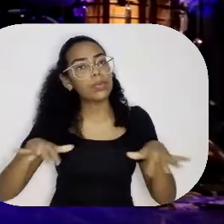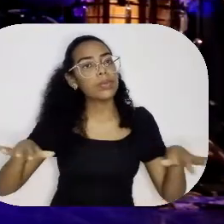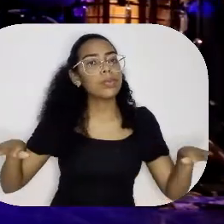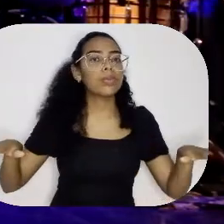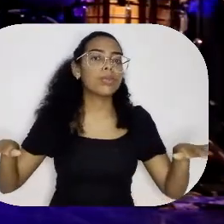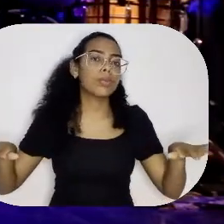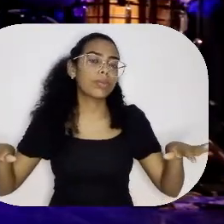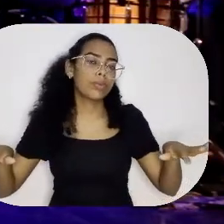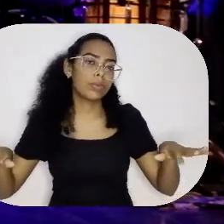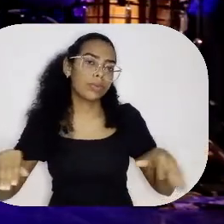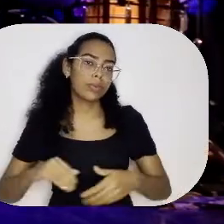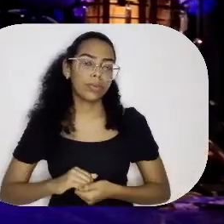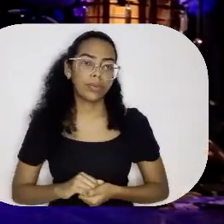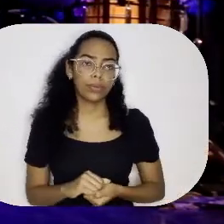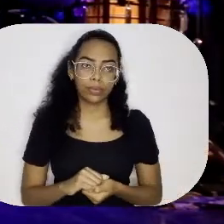mar